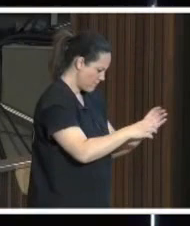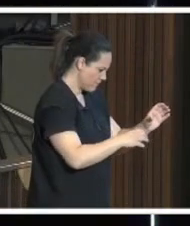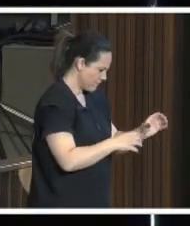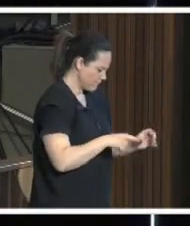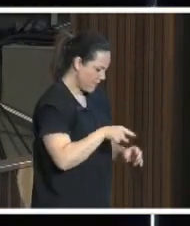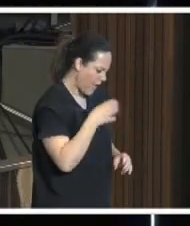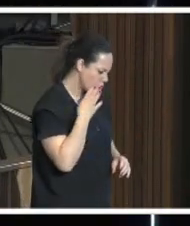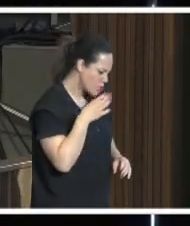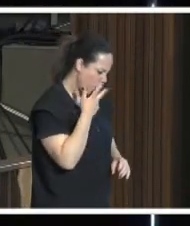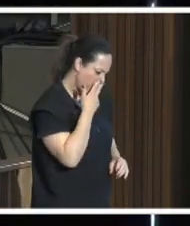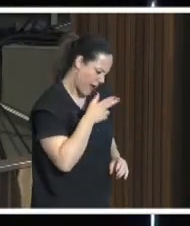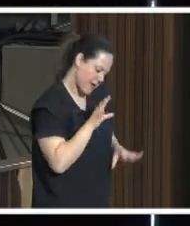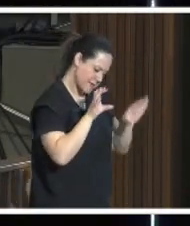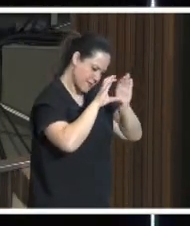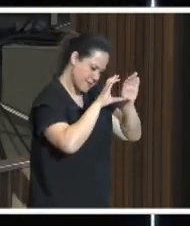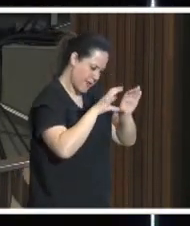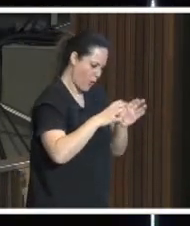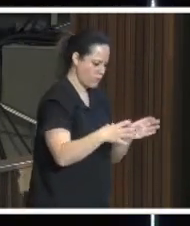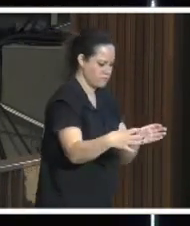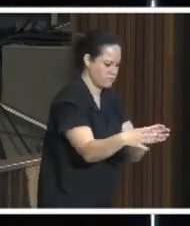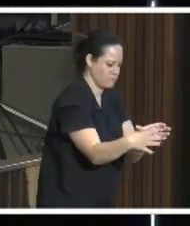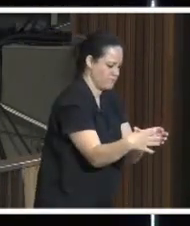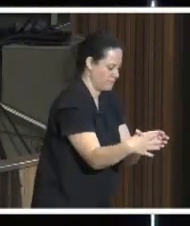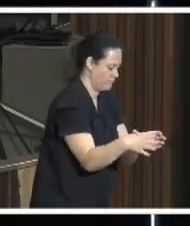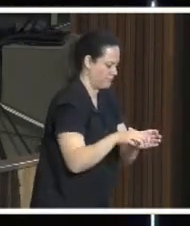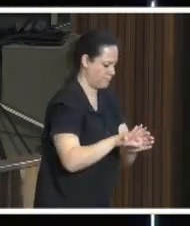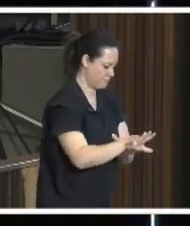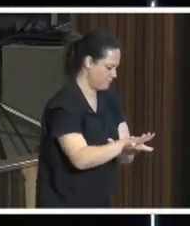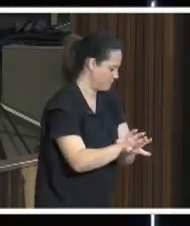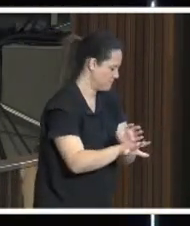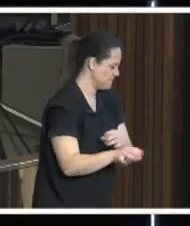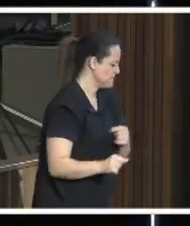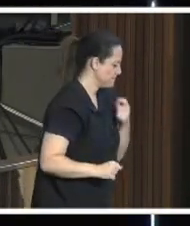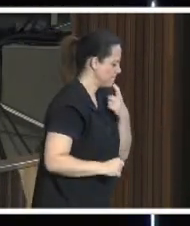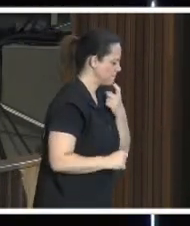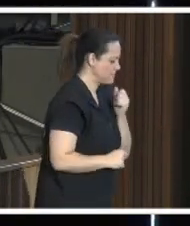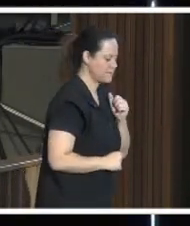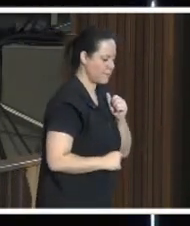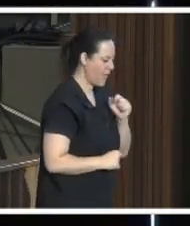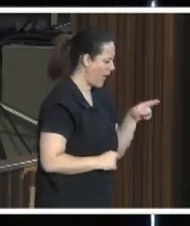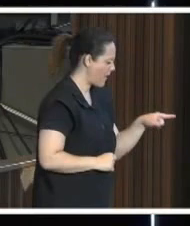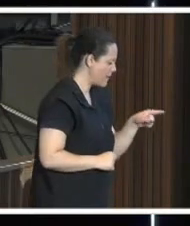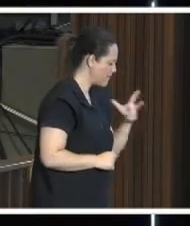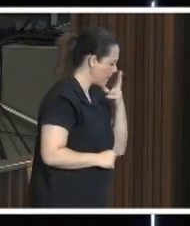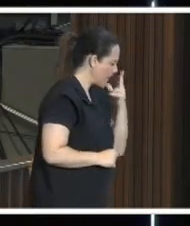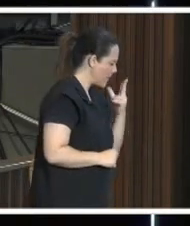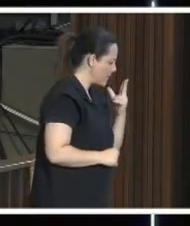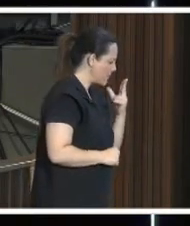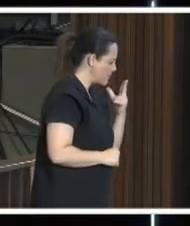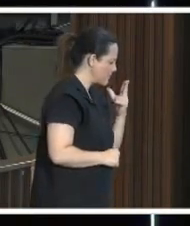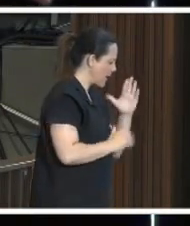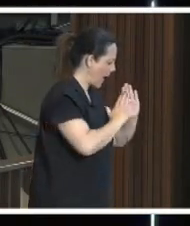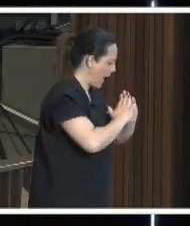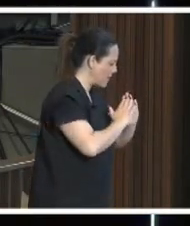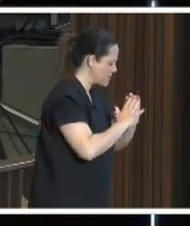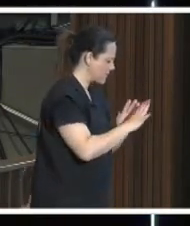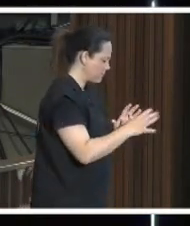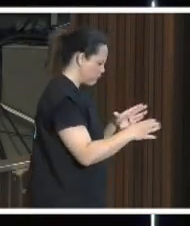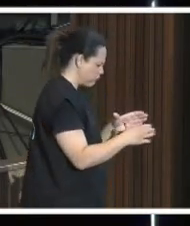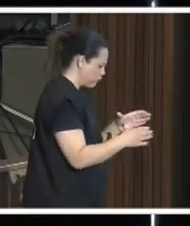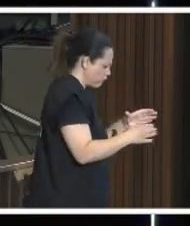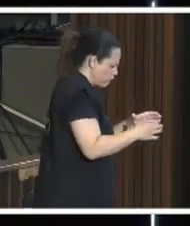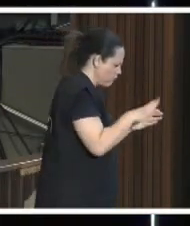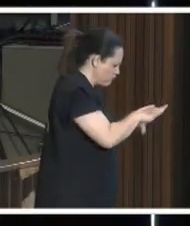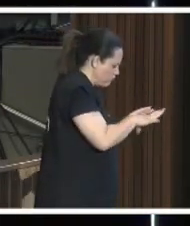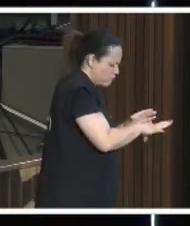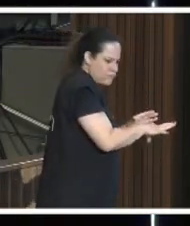vendo, isso aqui parece o céu, eu já vou juntando as peças do céu, né? Isso aqui tem uma casa, eu vou juntando as peças da